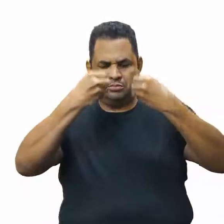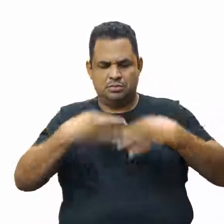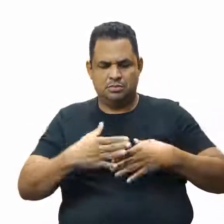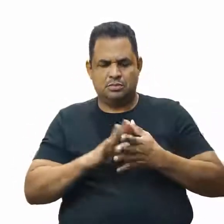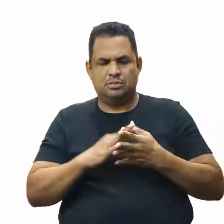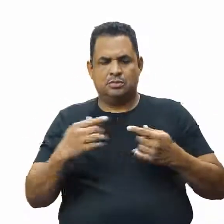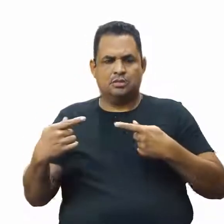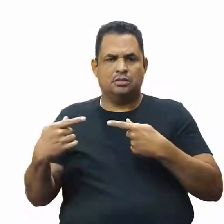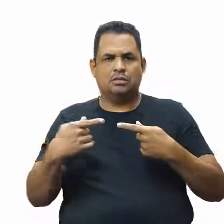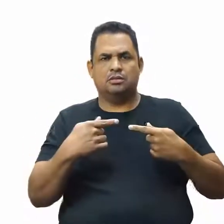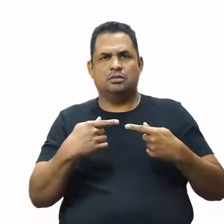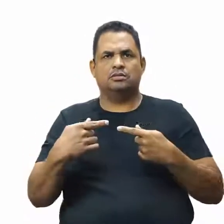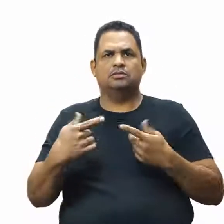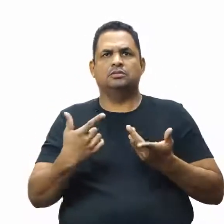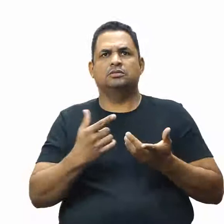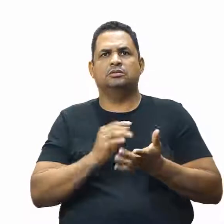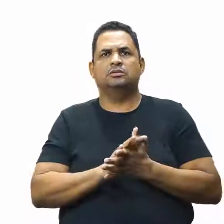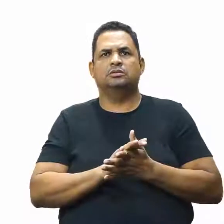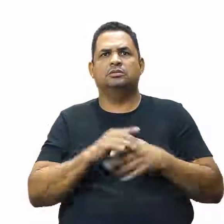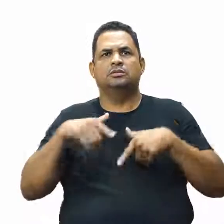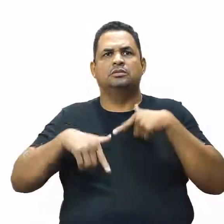associar a produção